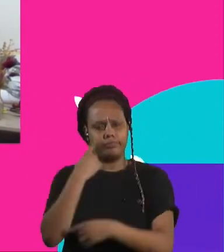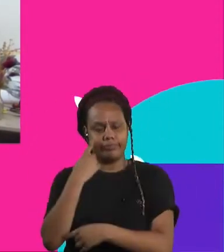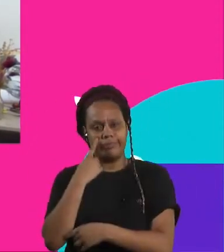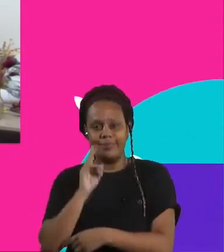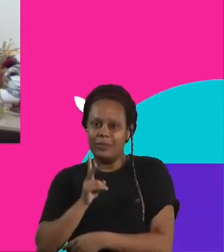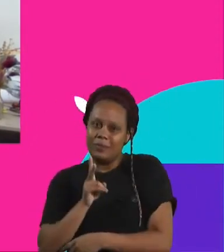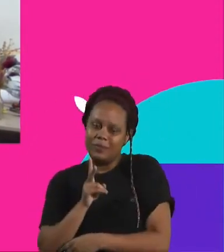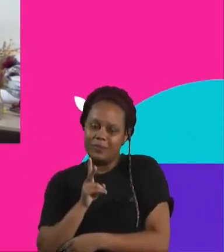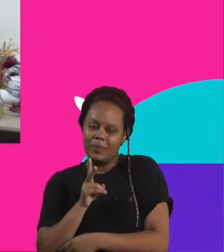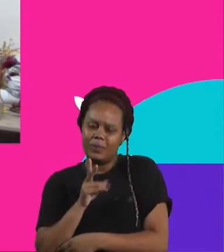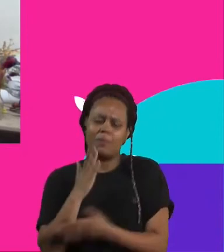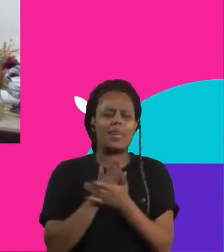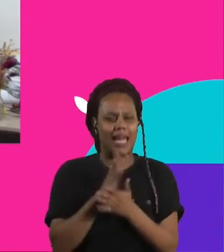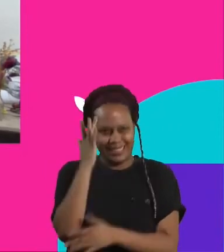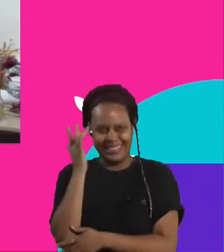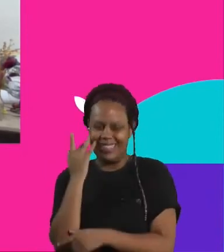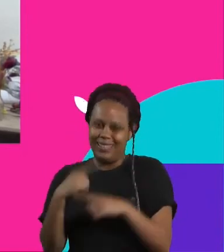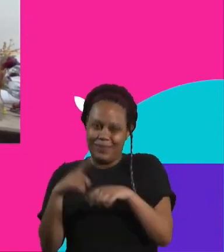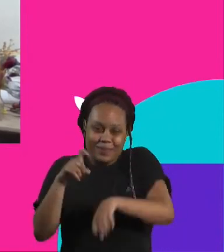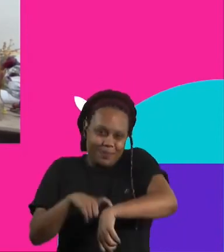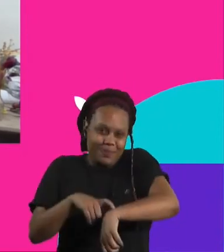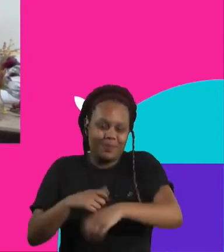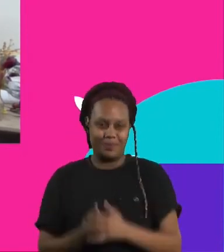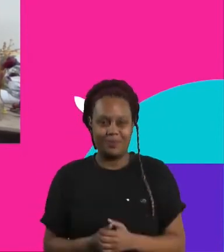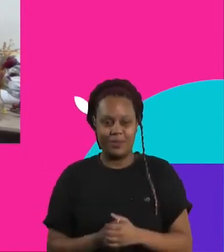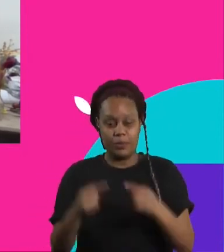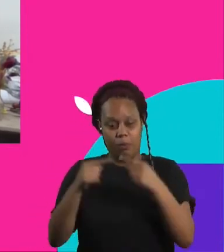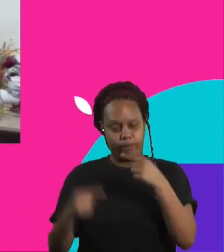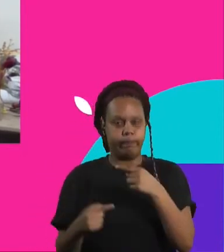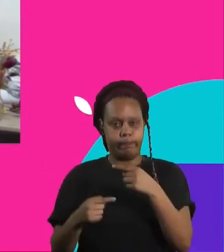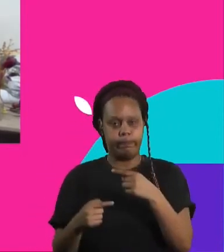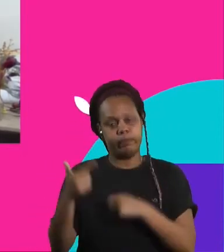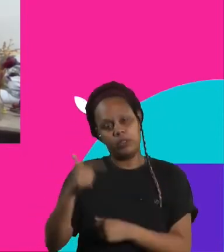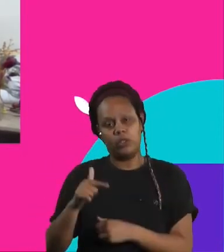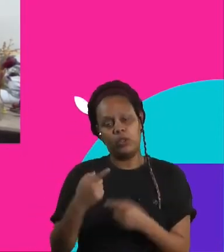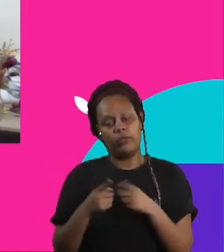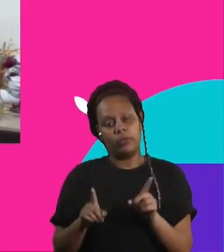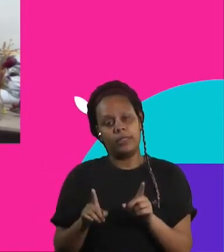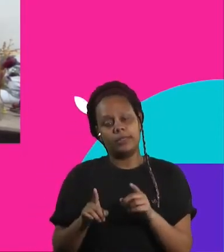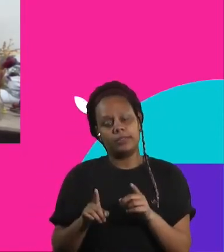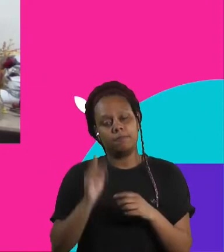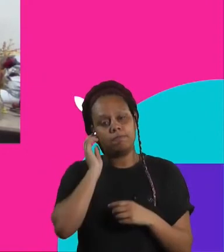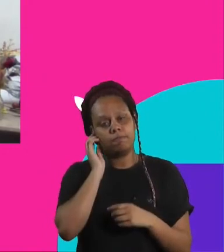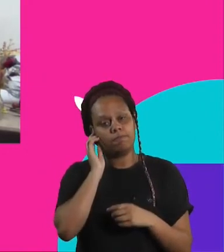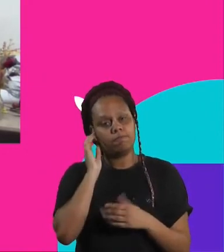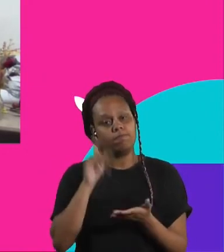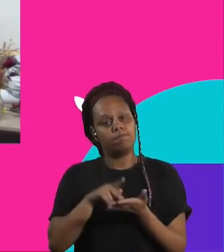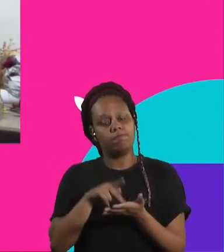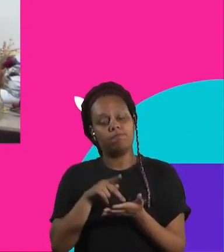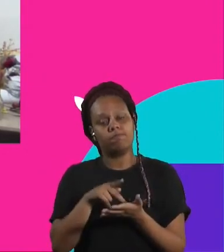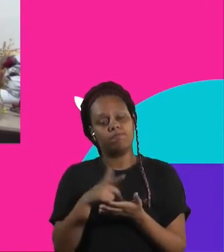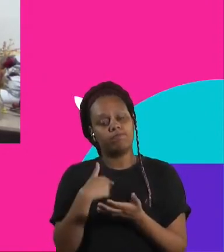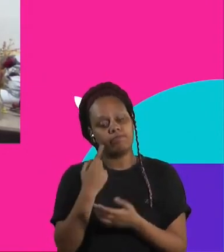finalzinho, quer dizer, a metade, eu acho, né, pelo tempo. Eu tive essa desconexão e de fato, né, eu vi uma fala,